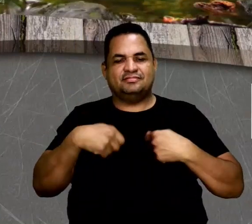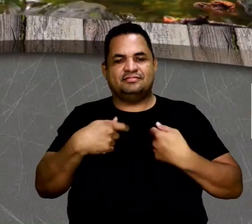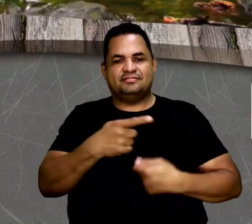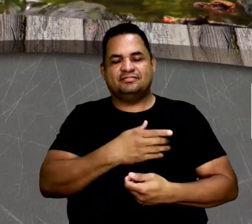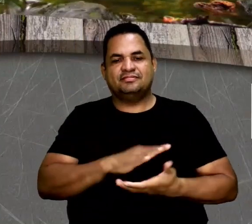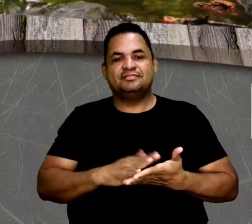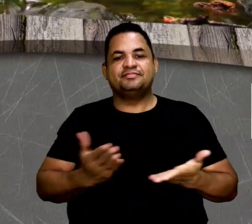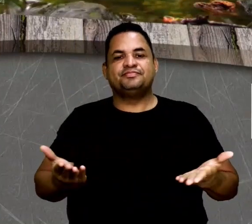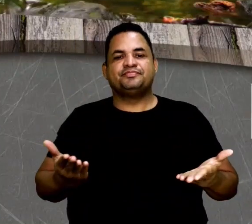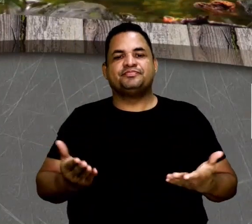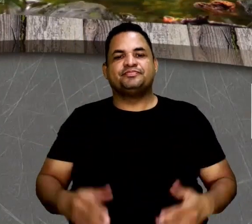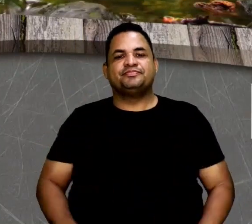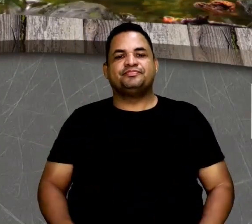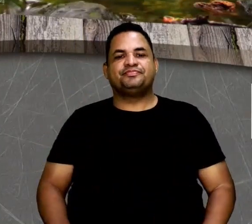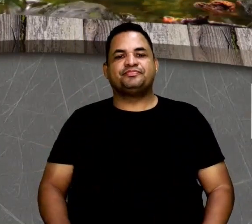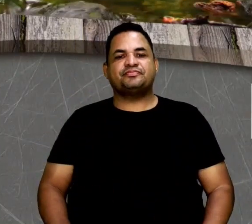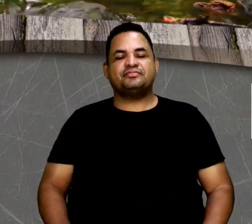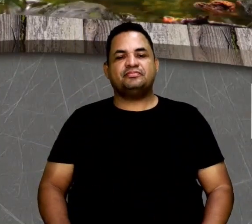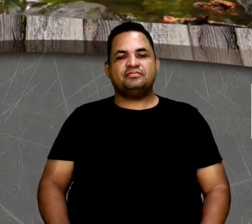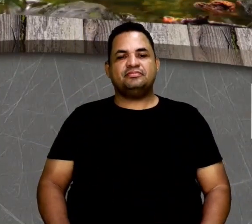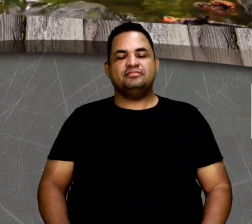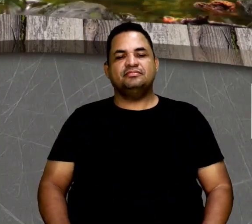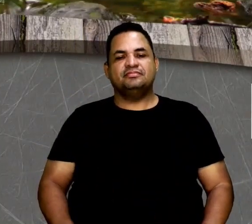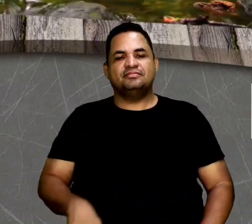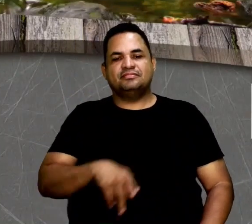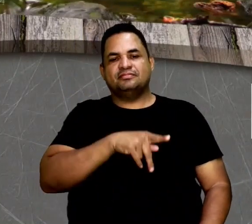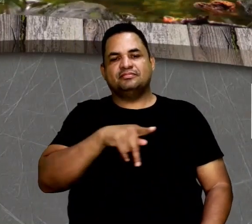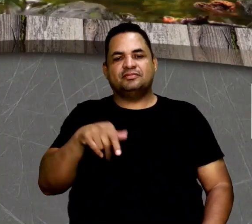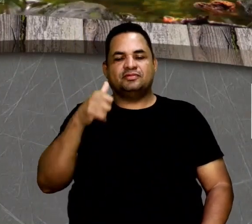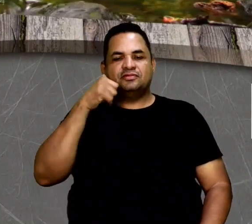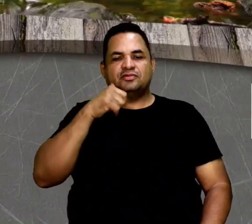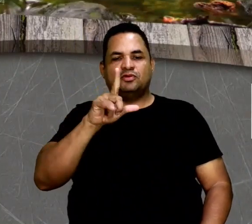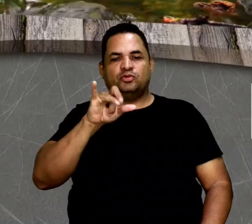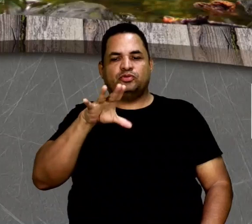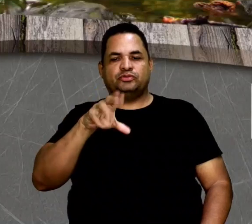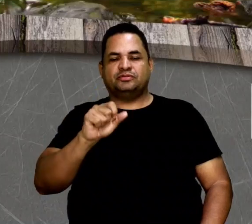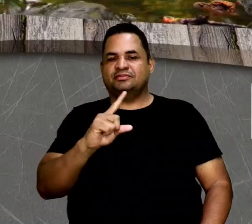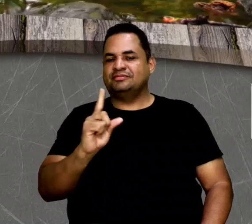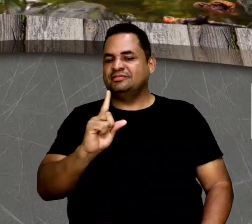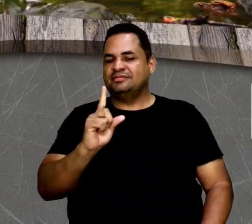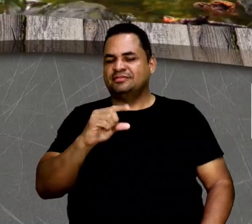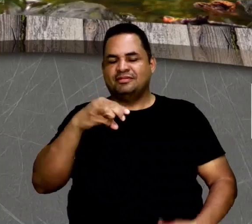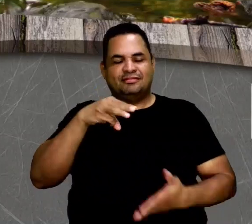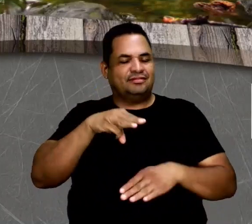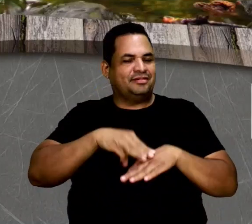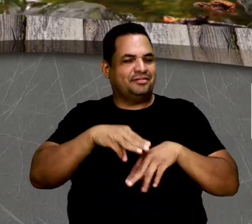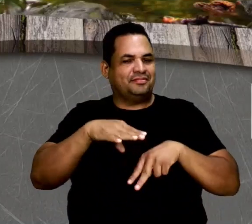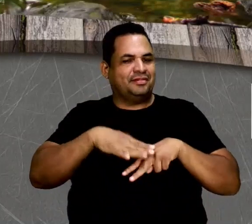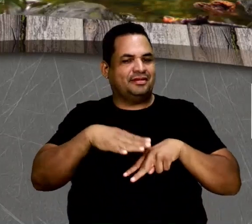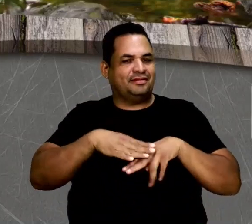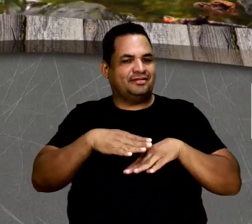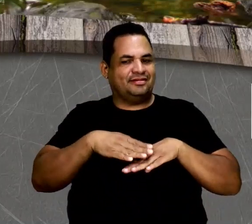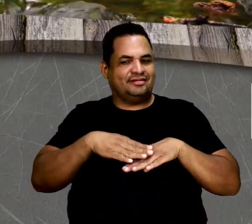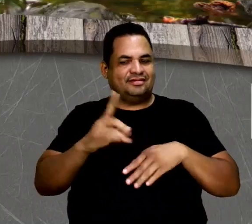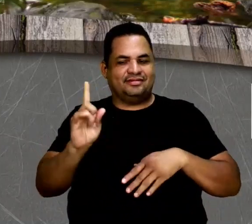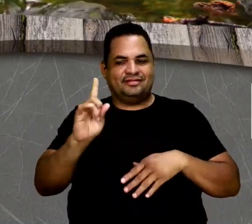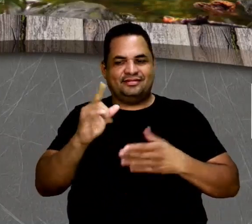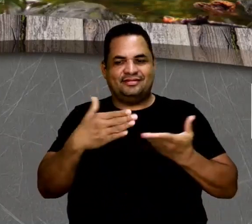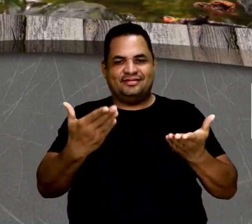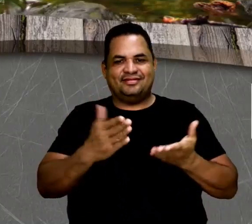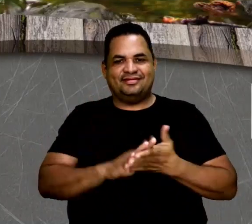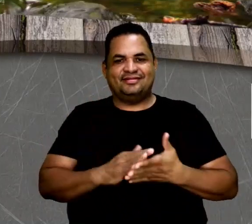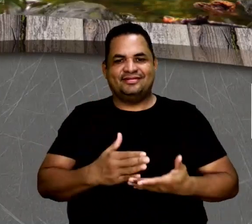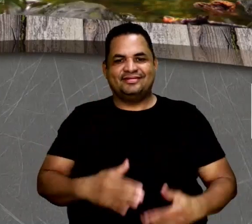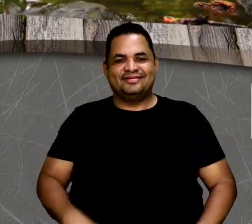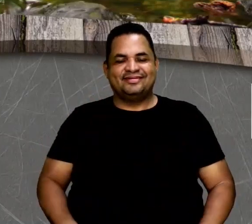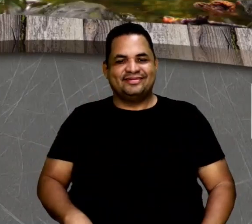a professora Lucy, que nos perdoe, né? Mas matemática não é melhor. Melhor é a biologia, tá? Não tem negócio de Lucy e